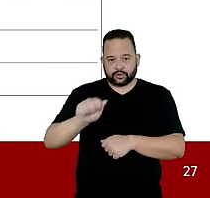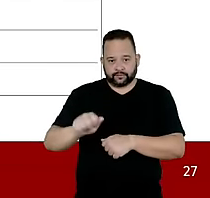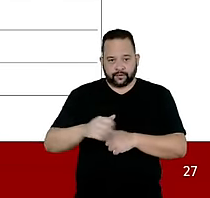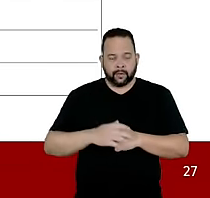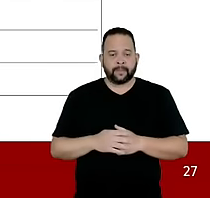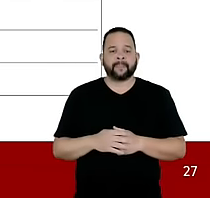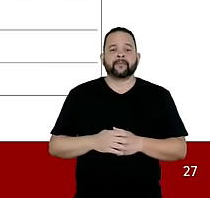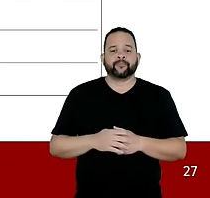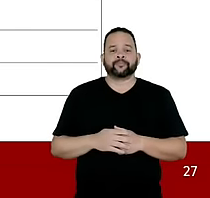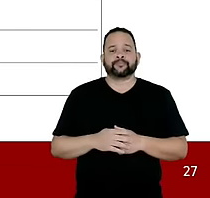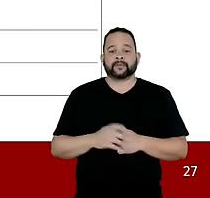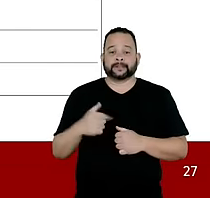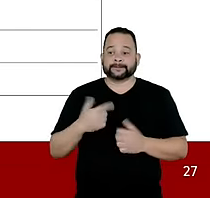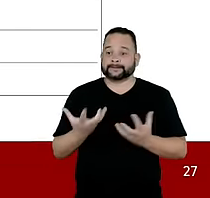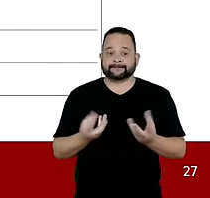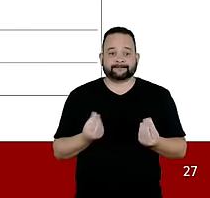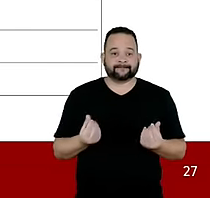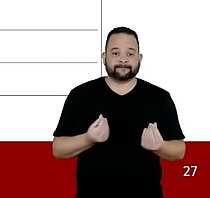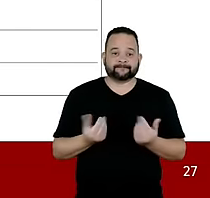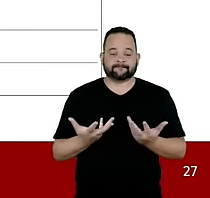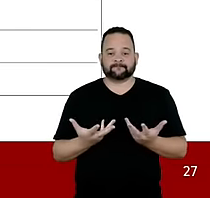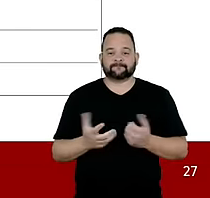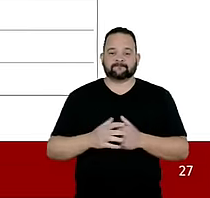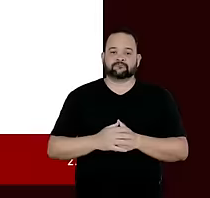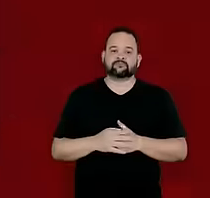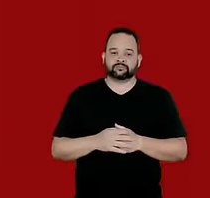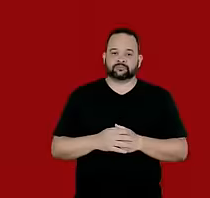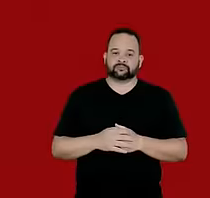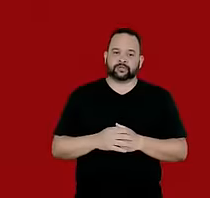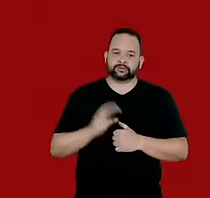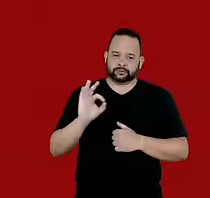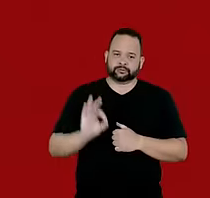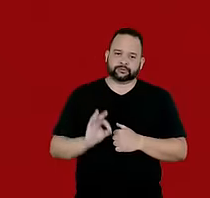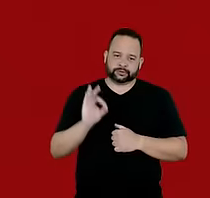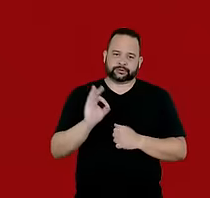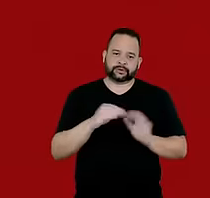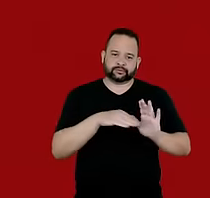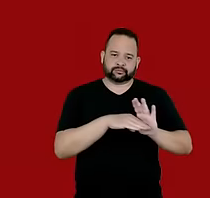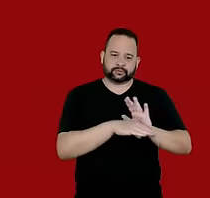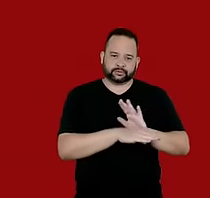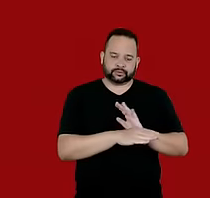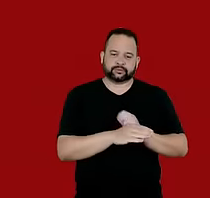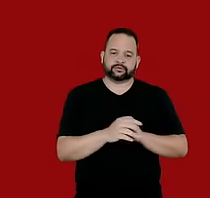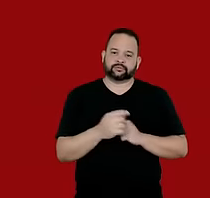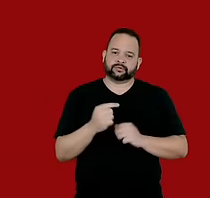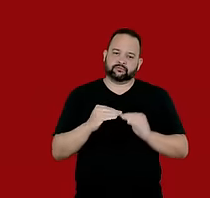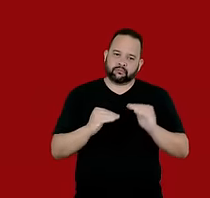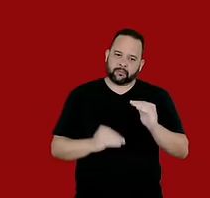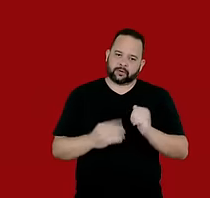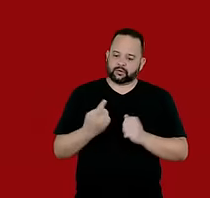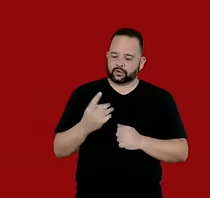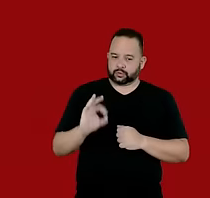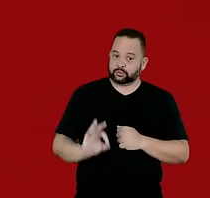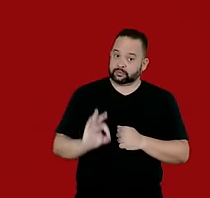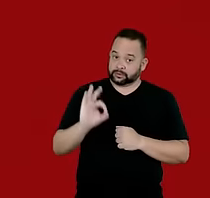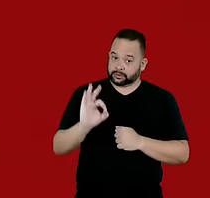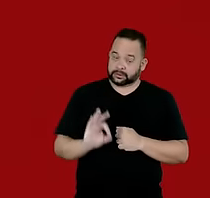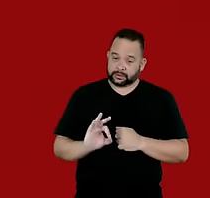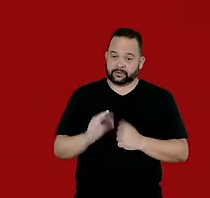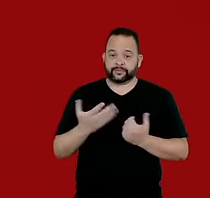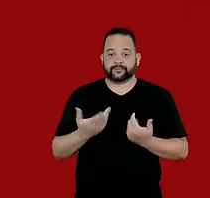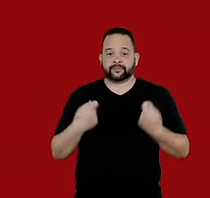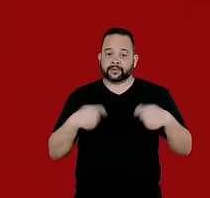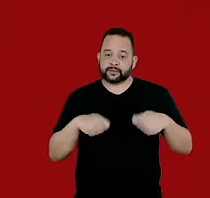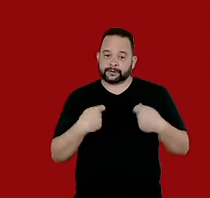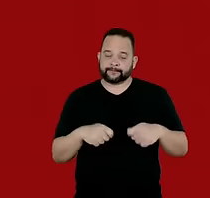tentação a gente sair dele mas há taxas decrescentes já não vai ser mais 1% então a gente tem que colocar o olhar para exposição de